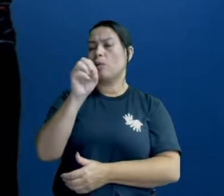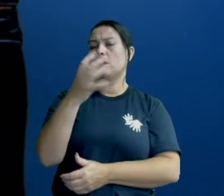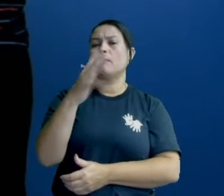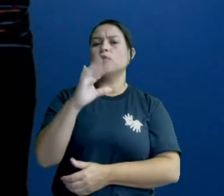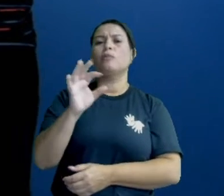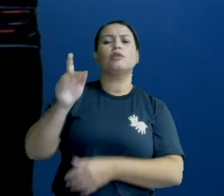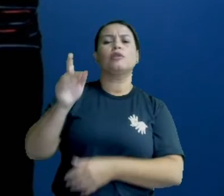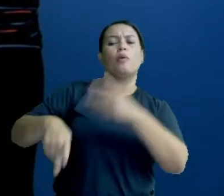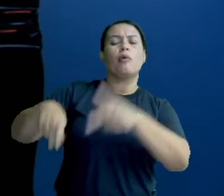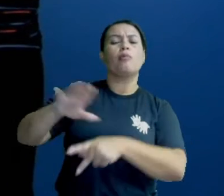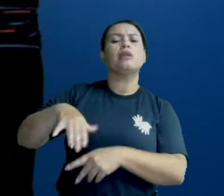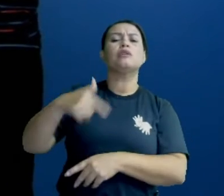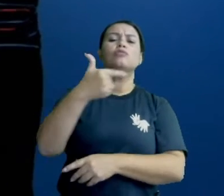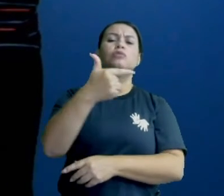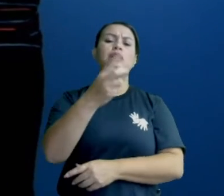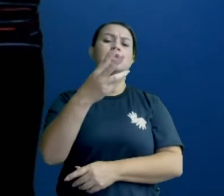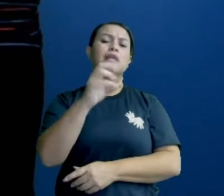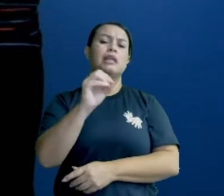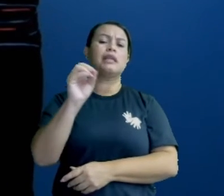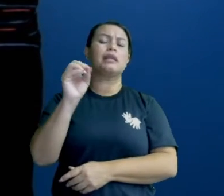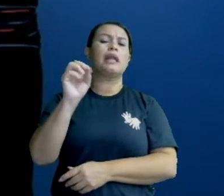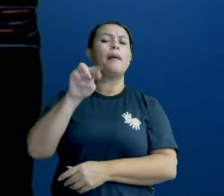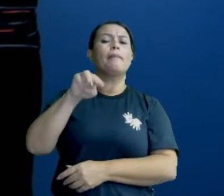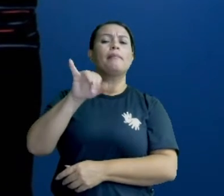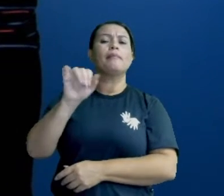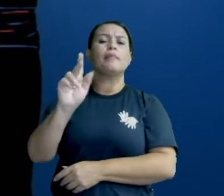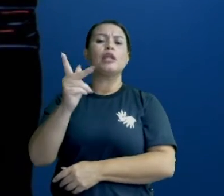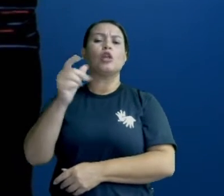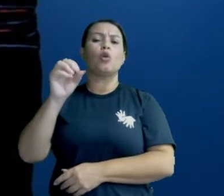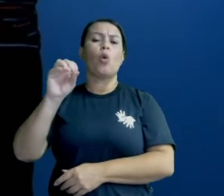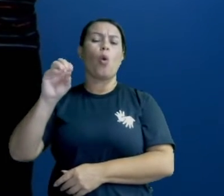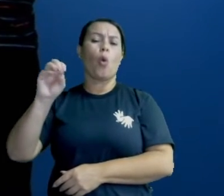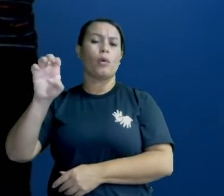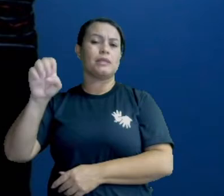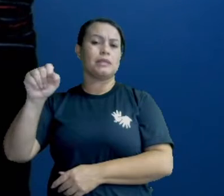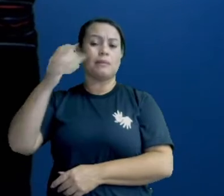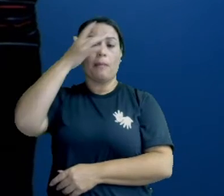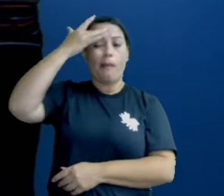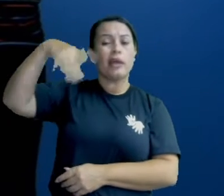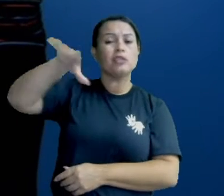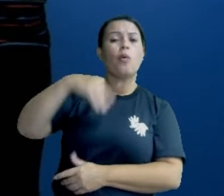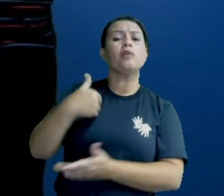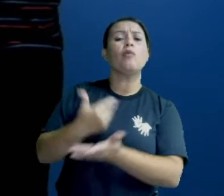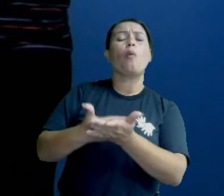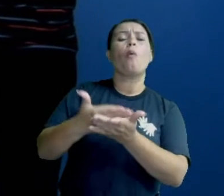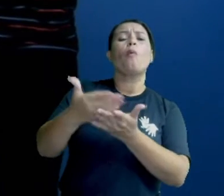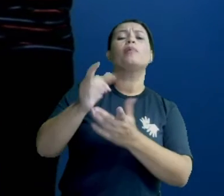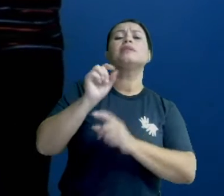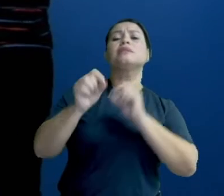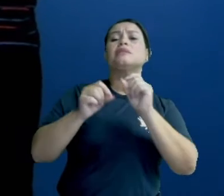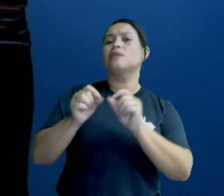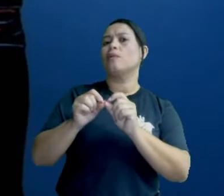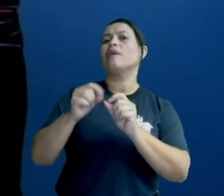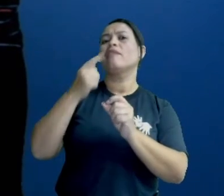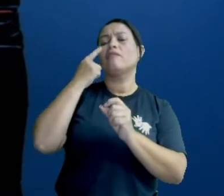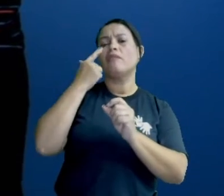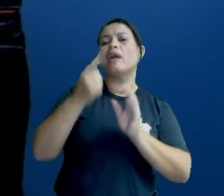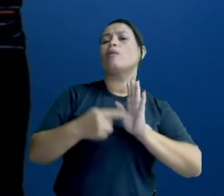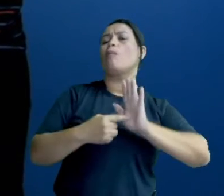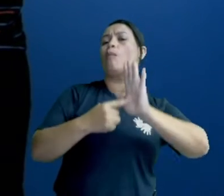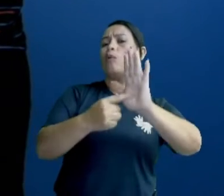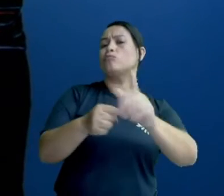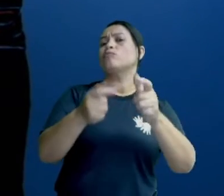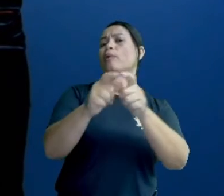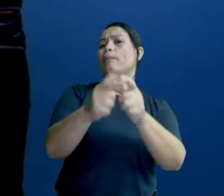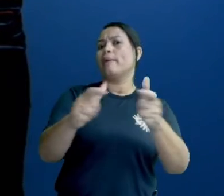mais de 230 milhões de habitantes e que a partir daí a gente começaria a fazer uma transição demográfica para apresentar um